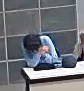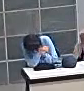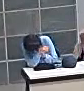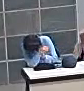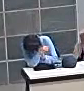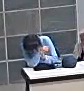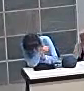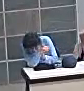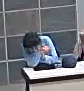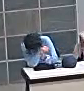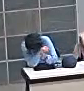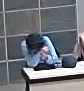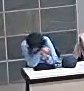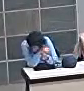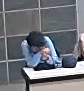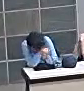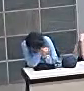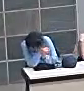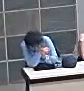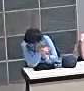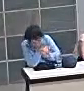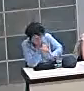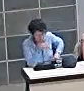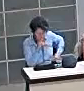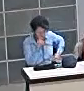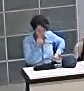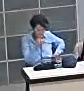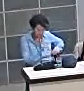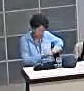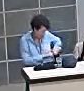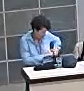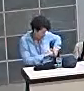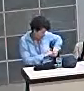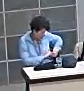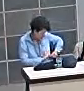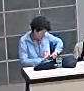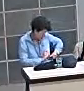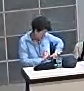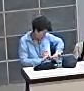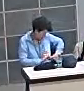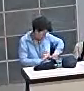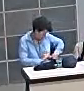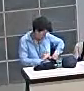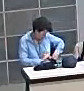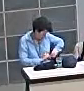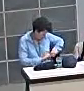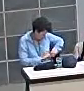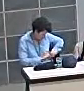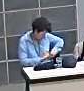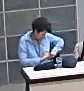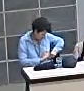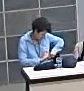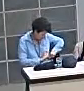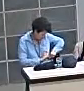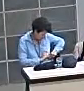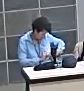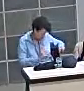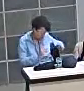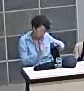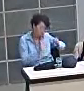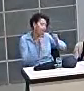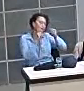Qual que é o problema se há espaço a a minha primeira pergunta é essa por isso que eu cheguei eu demorei a